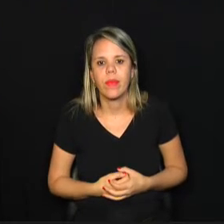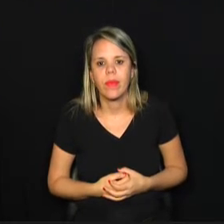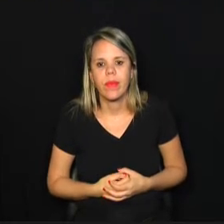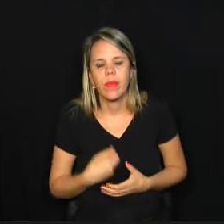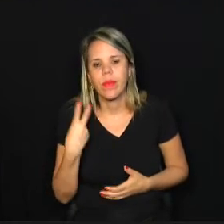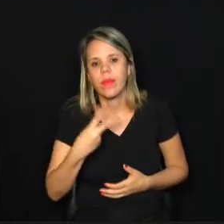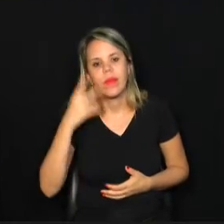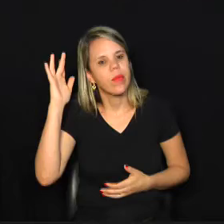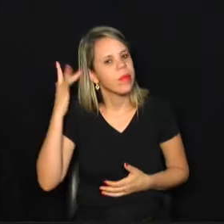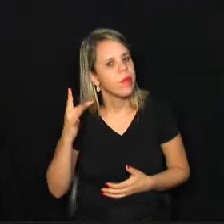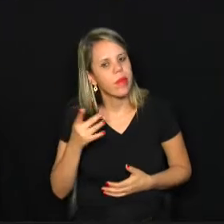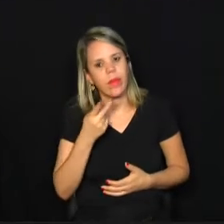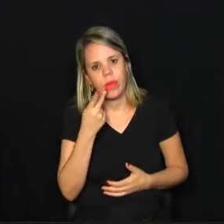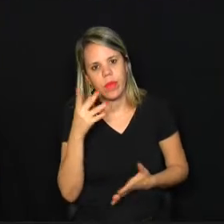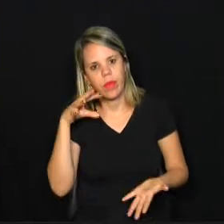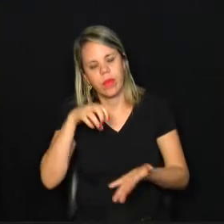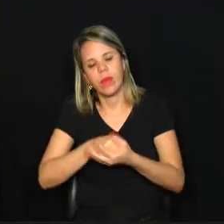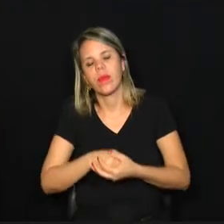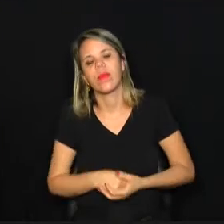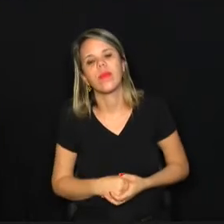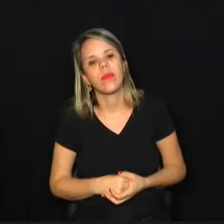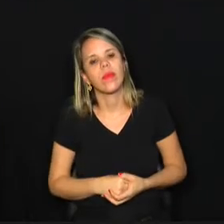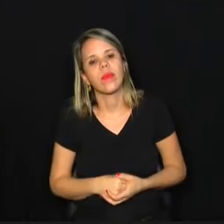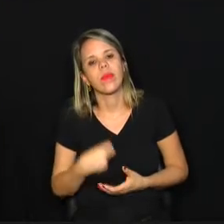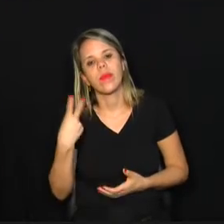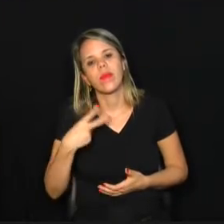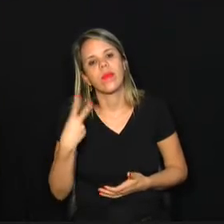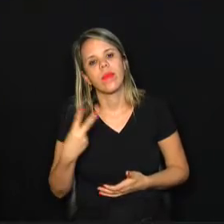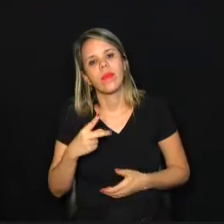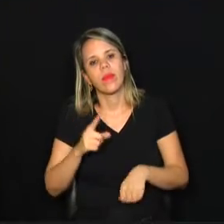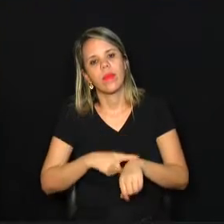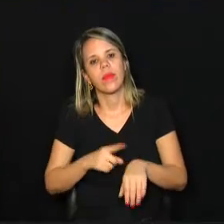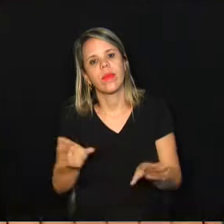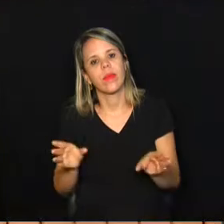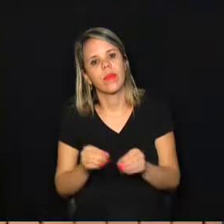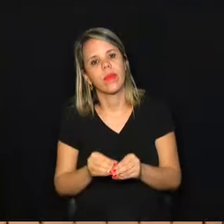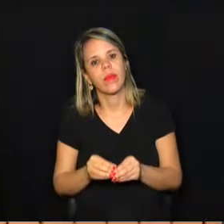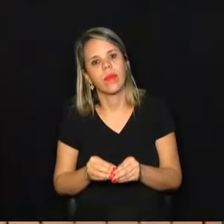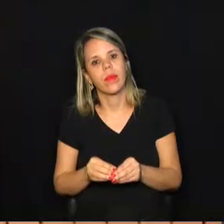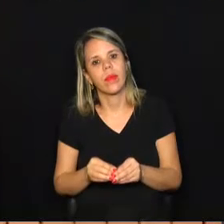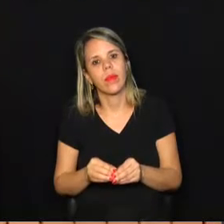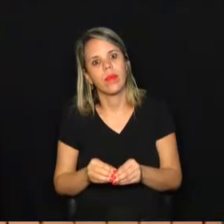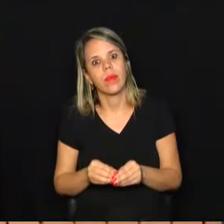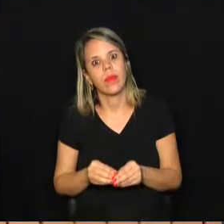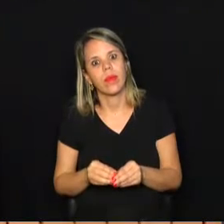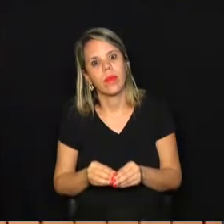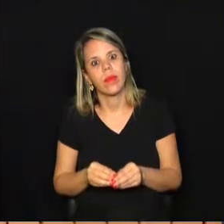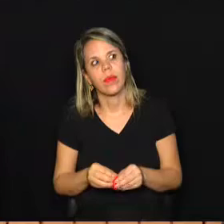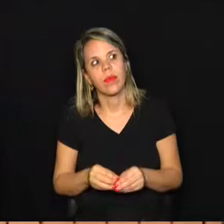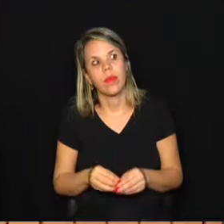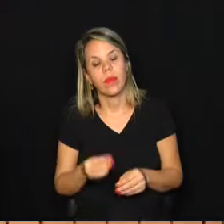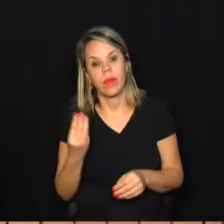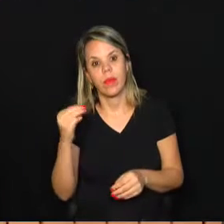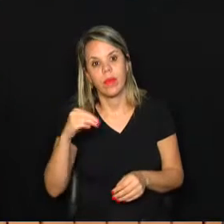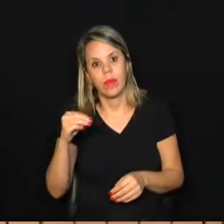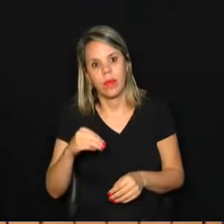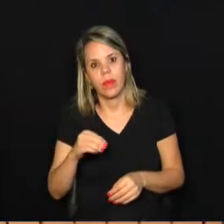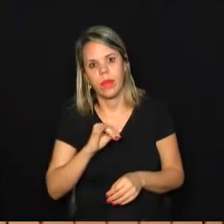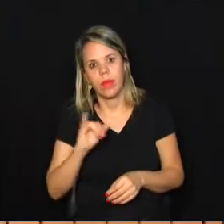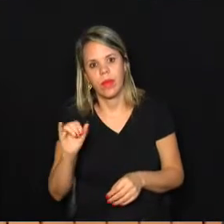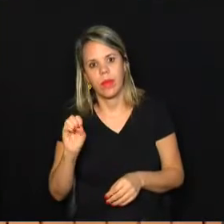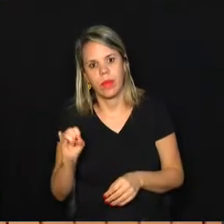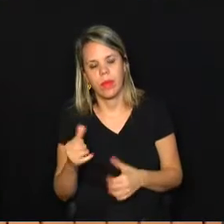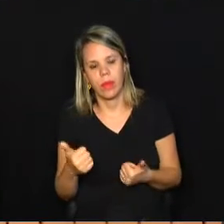Vereadora Guida Calisto se inscreveu. Vereadora, o tempo regimental é de 3 minutos e eu dou um toque para a vereadora